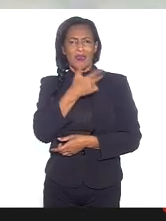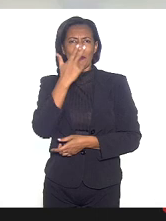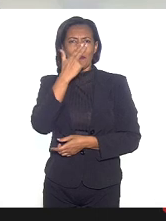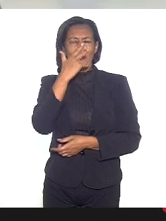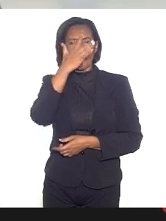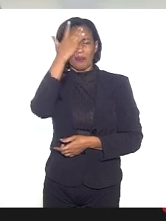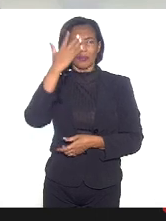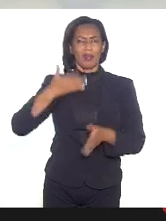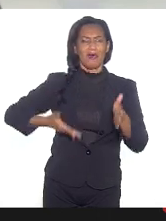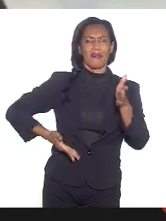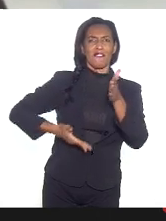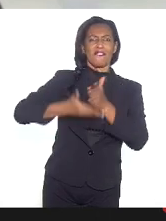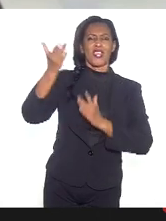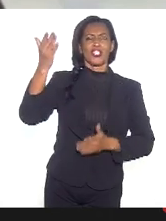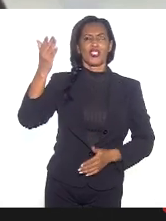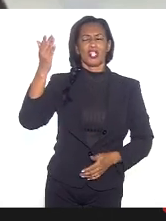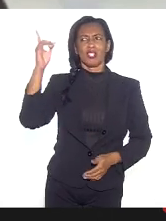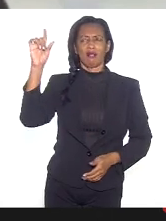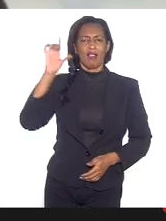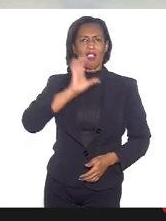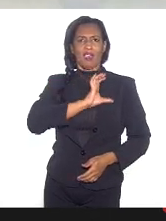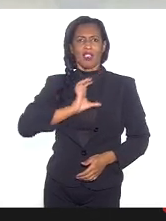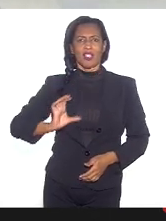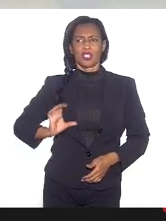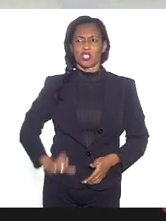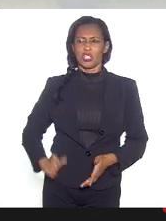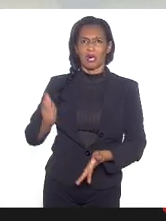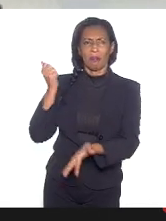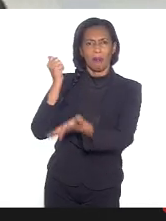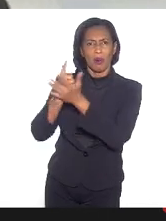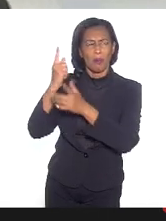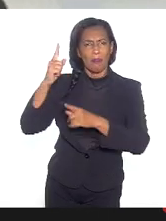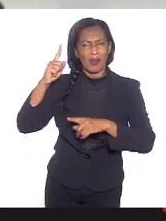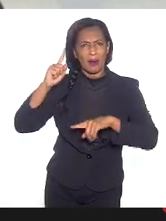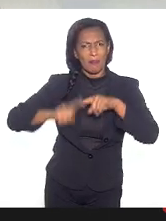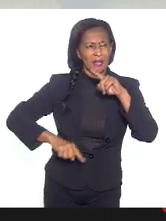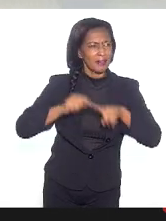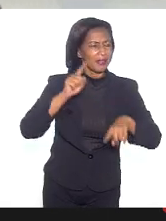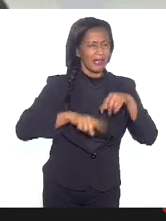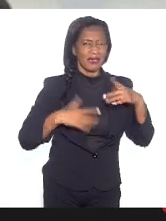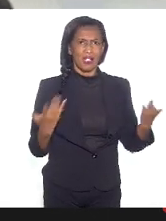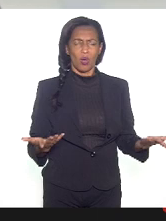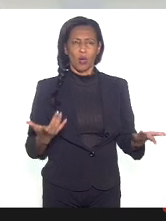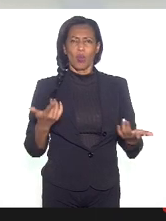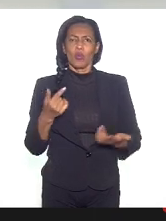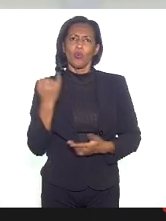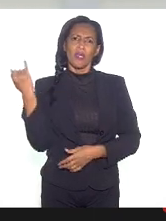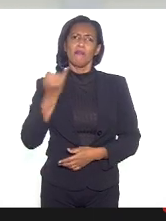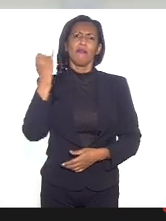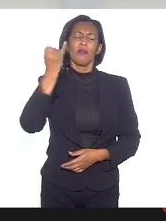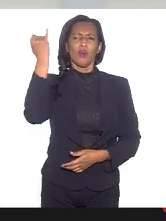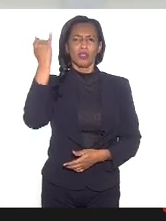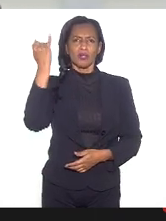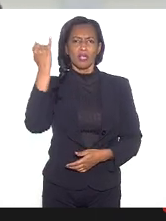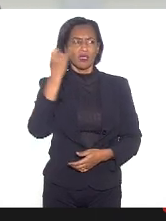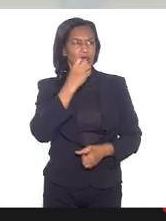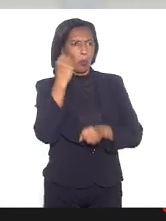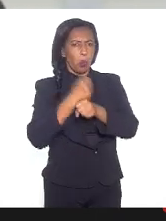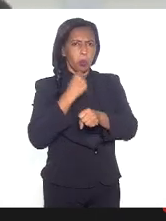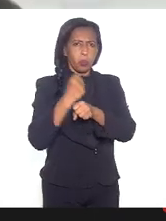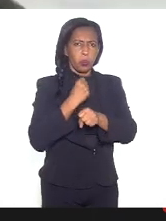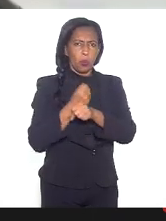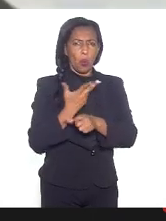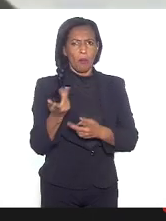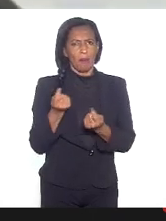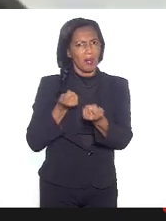excursionando para a China para comprar equipamento. Não seria importante reconstruir um serviço fundamental para a nossa economia? E aí eu não estou